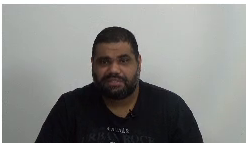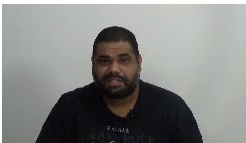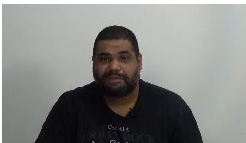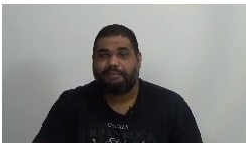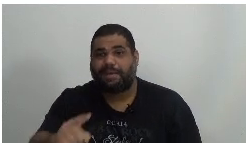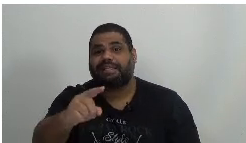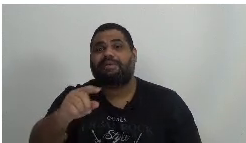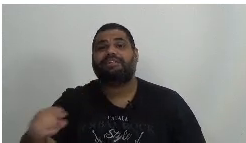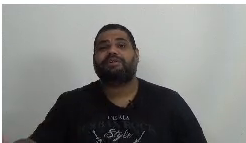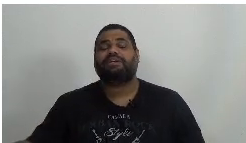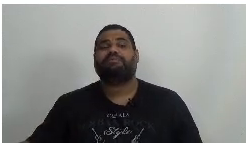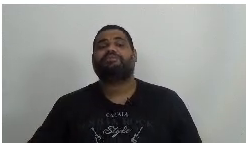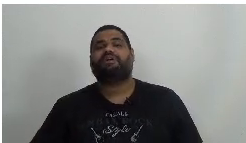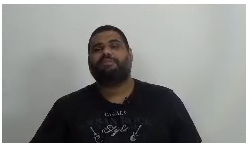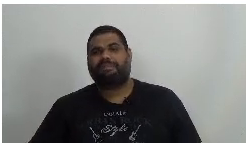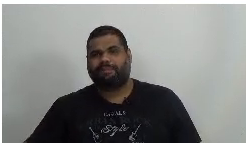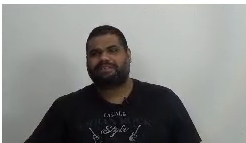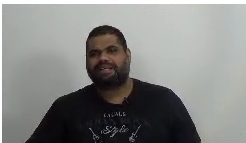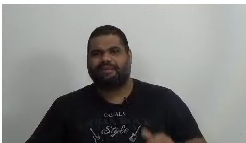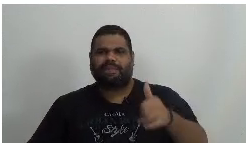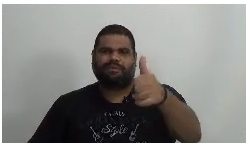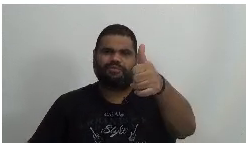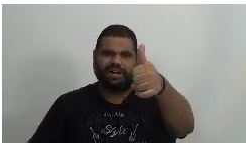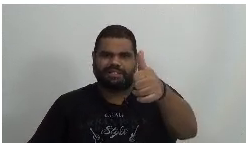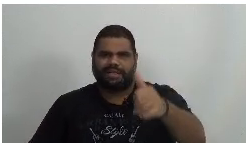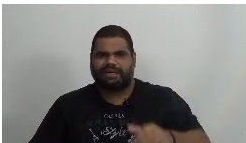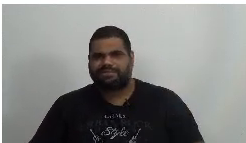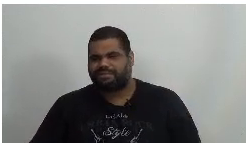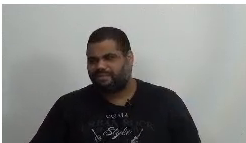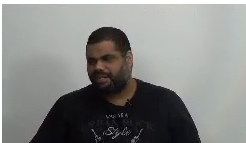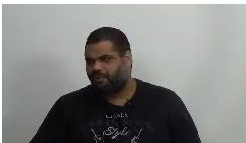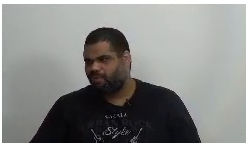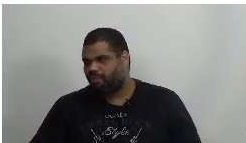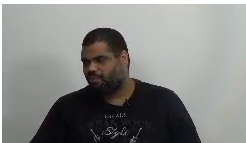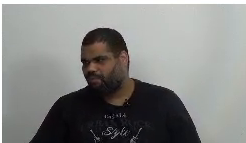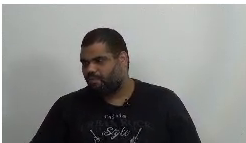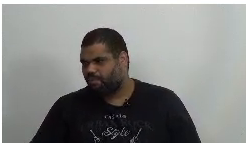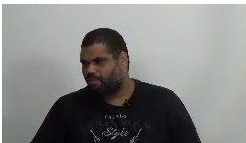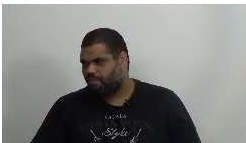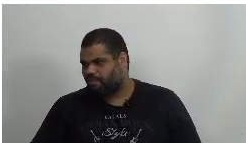você assistir. Matemática é o quê, pessoal? Para passar. Forte abraço. Valeu!